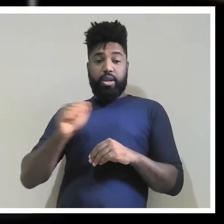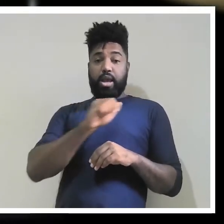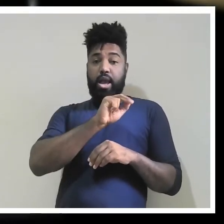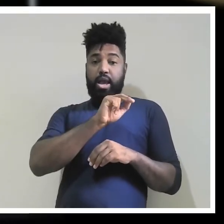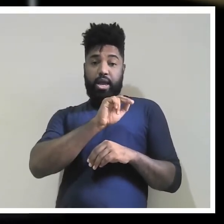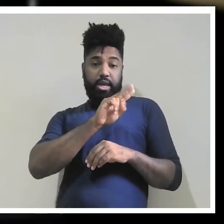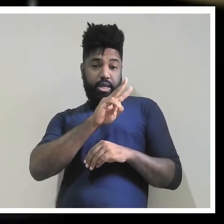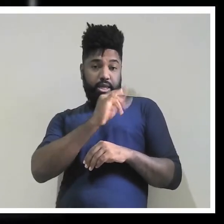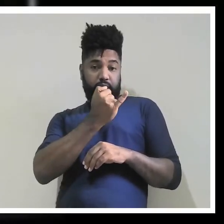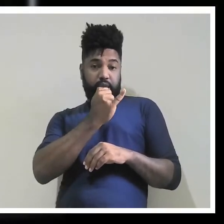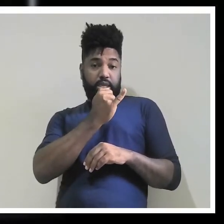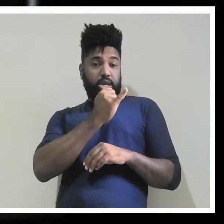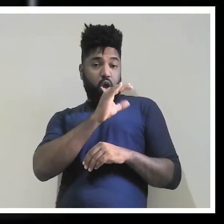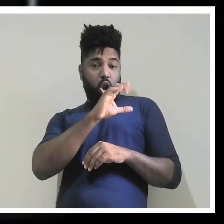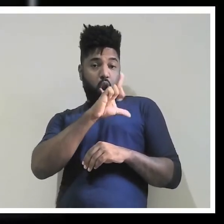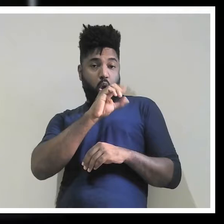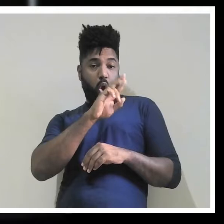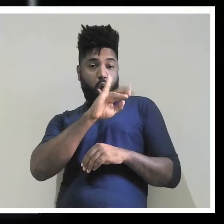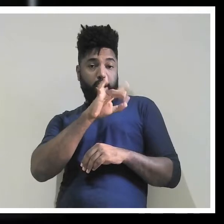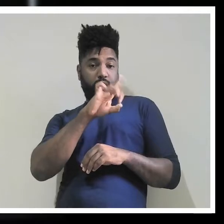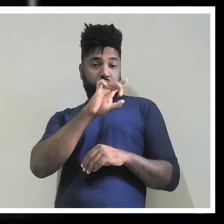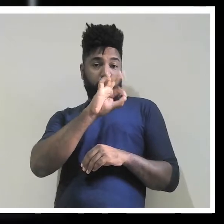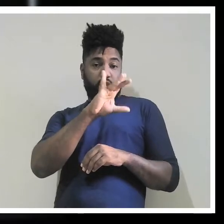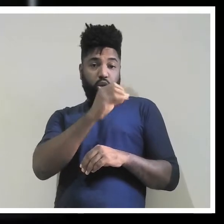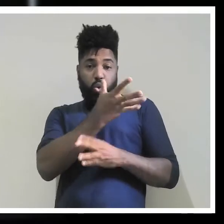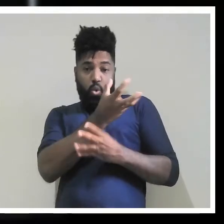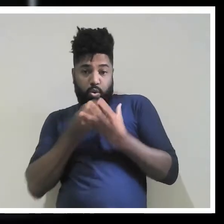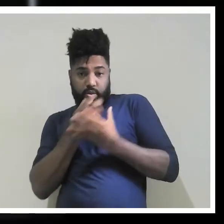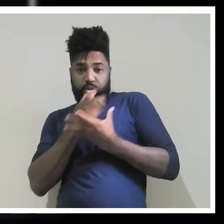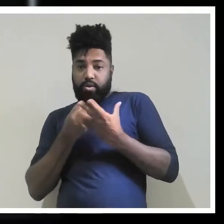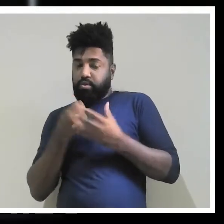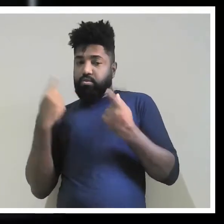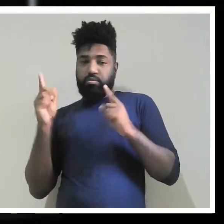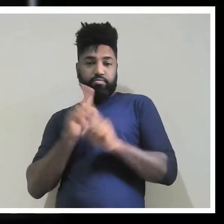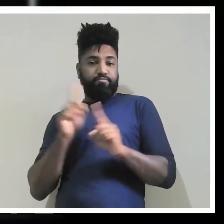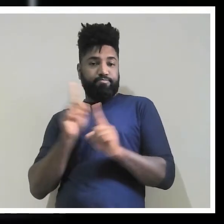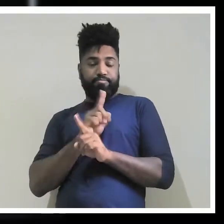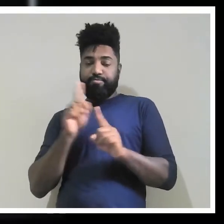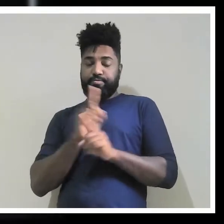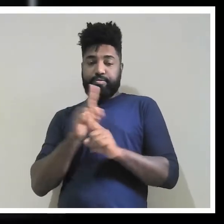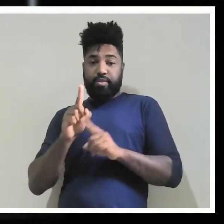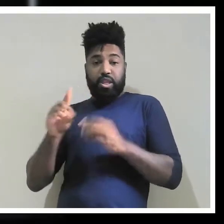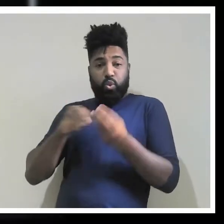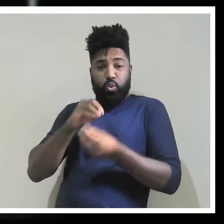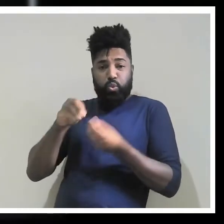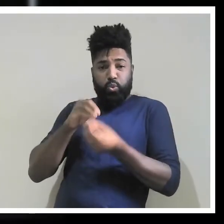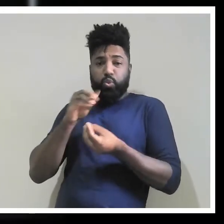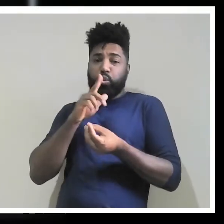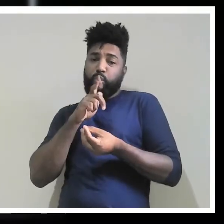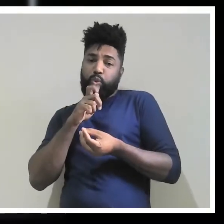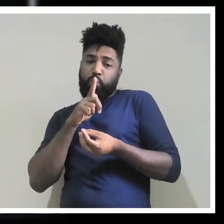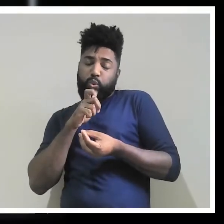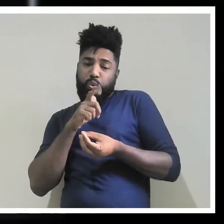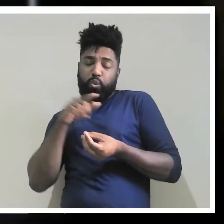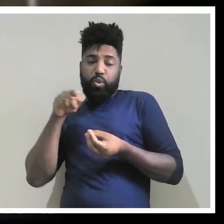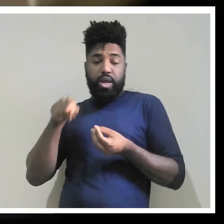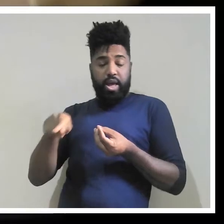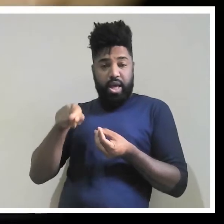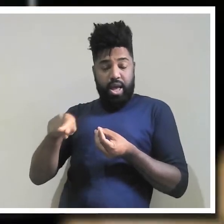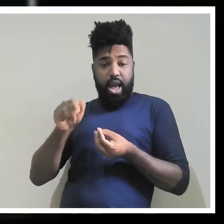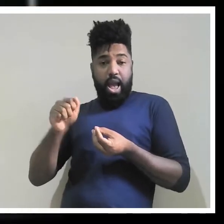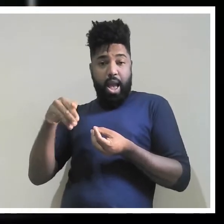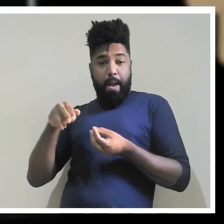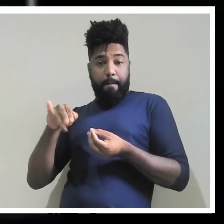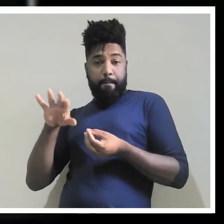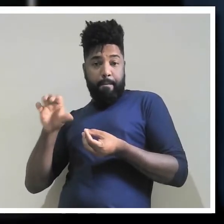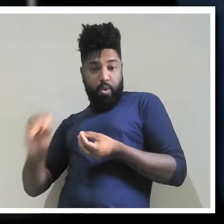Ela estaria só sendo solubilizada na água e formando o hidróxido de amônio, que é também o responsável por aumentar esse valor do